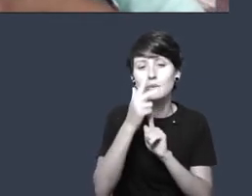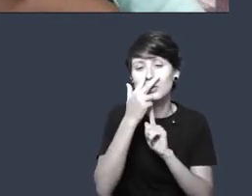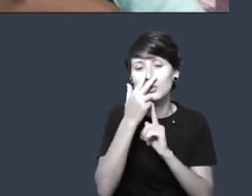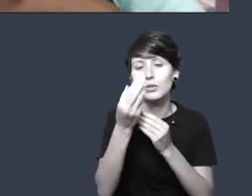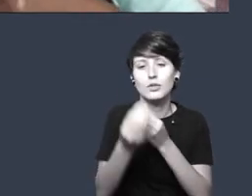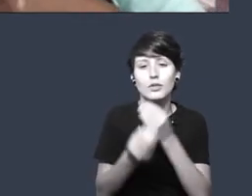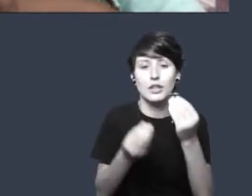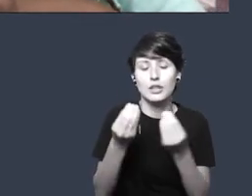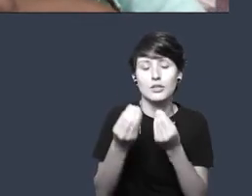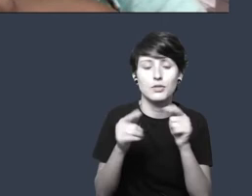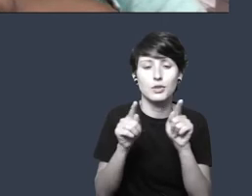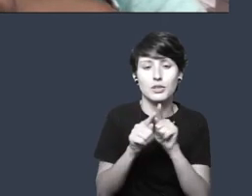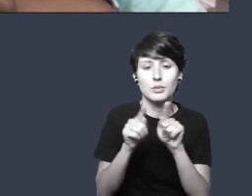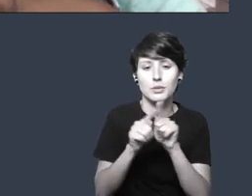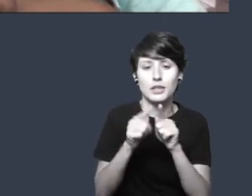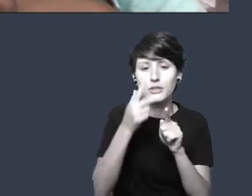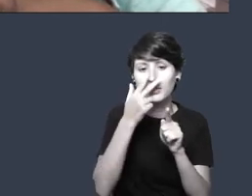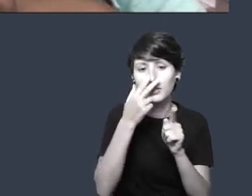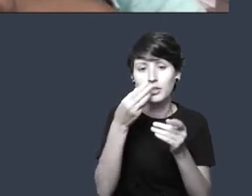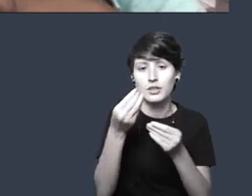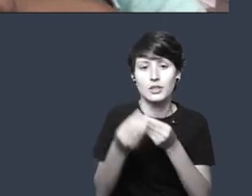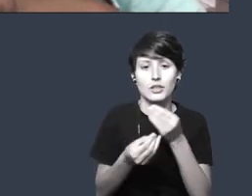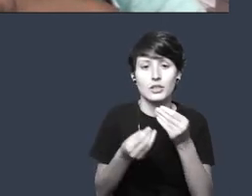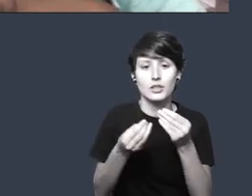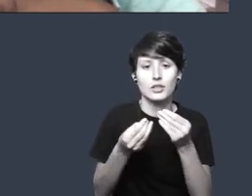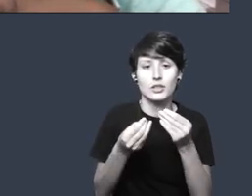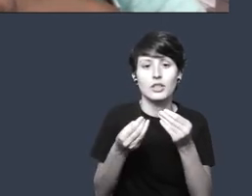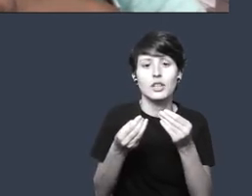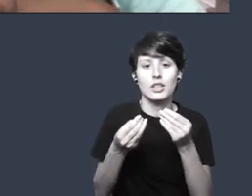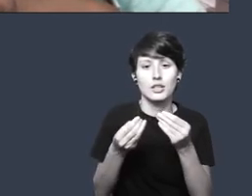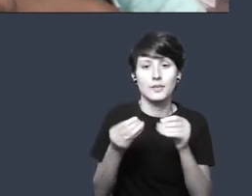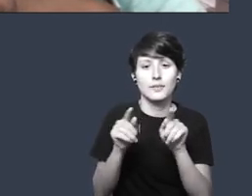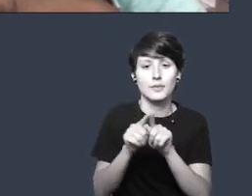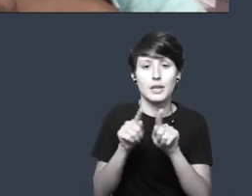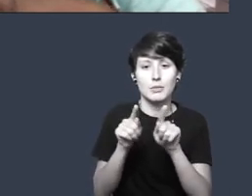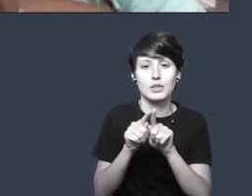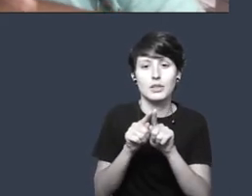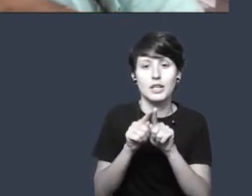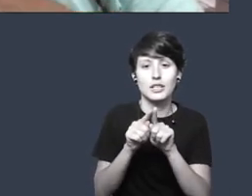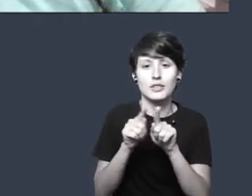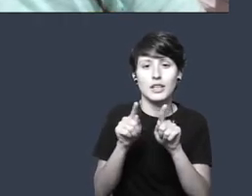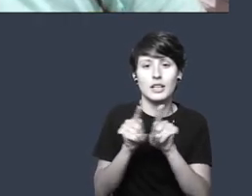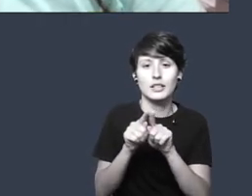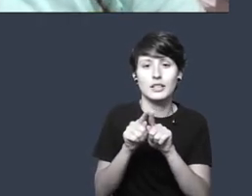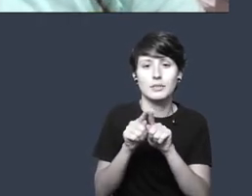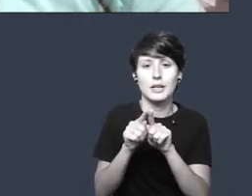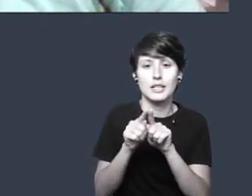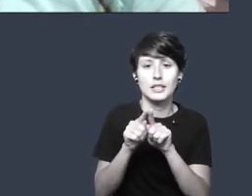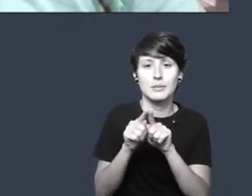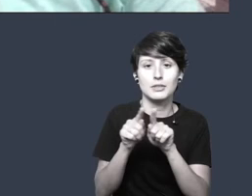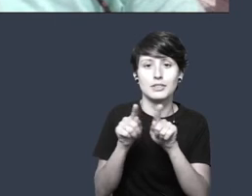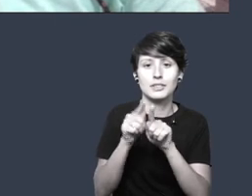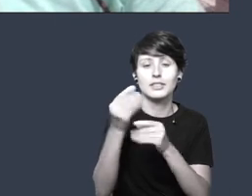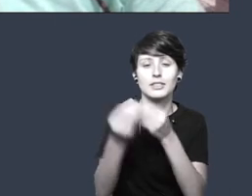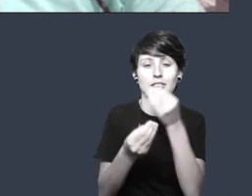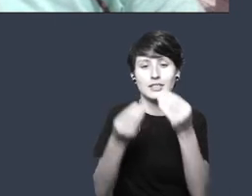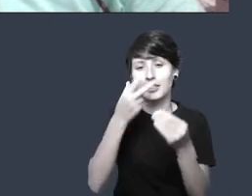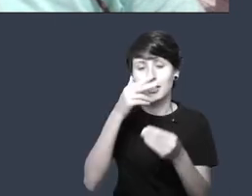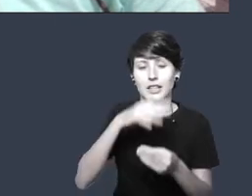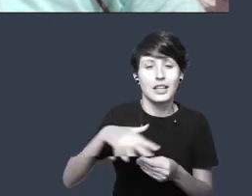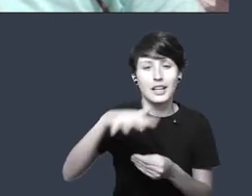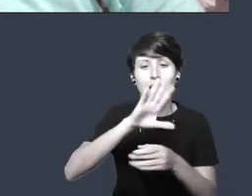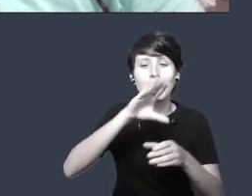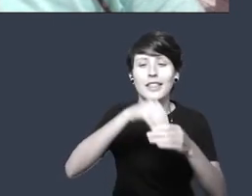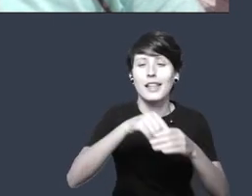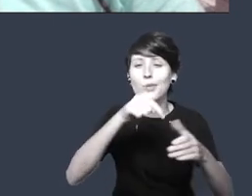lá do judiciário, do algoritmo que estava acontecendo lá, o que aconteceu foi que ninguém sabia o que estava ali por dentro daquela caixa,